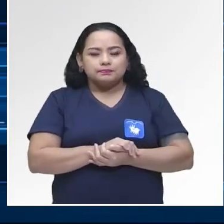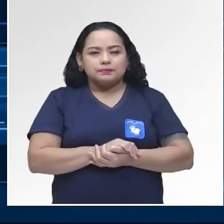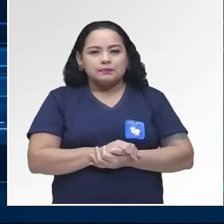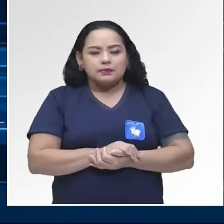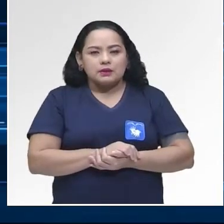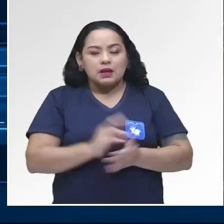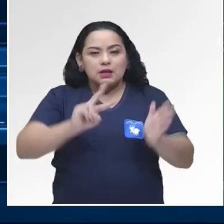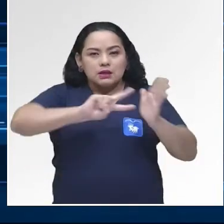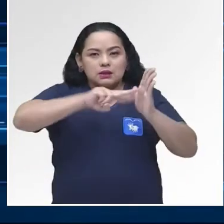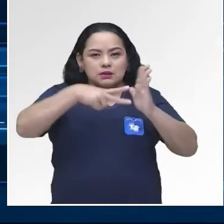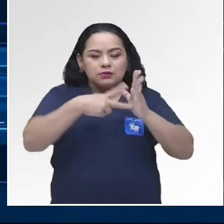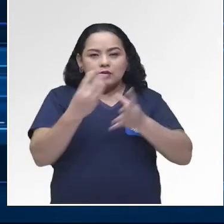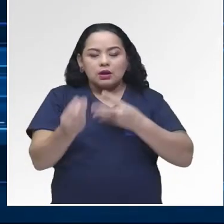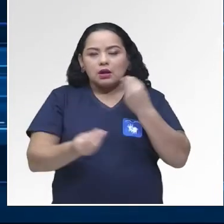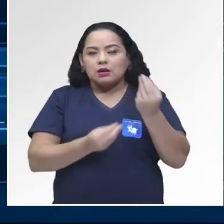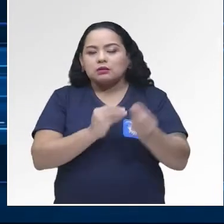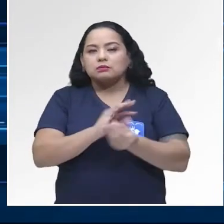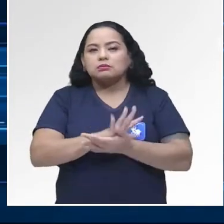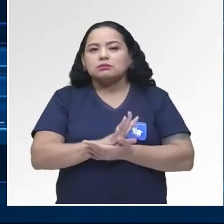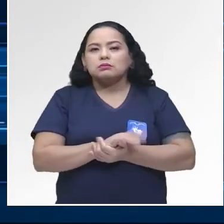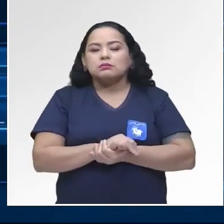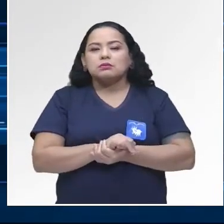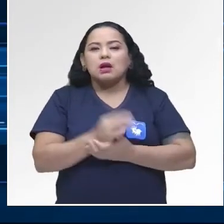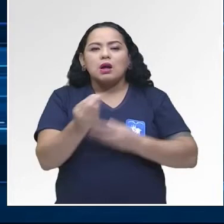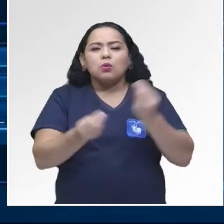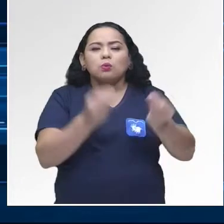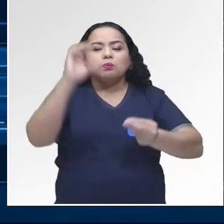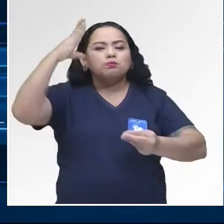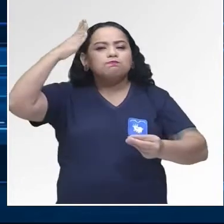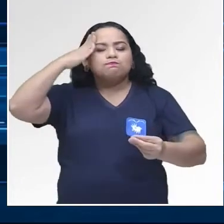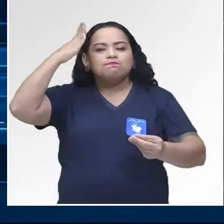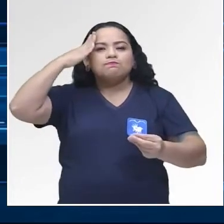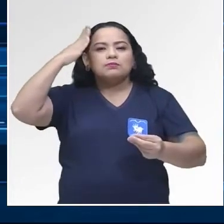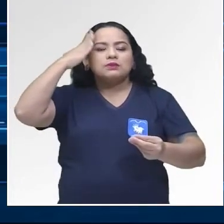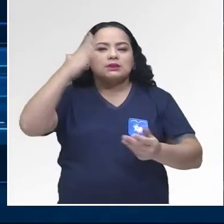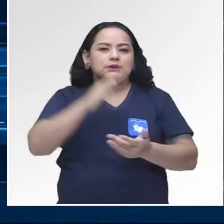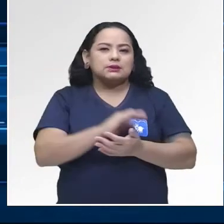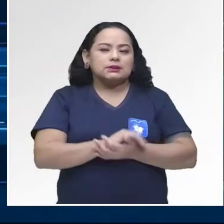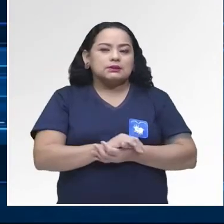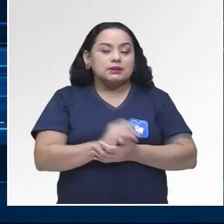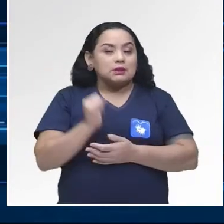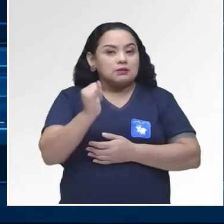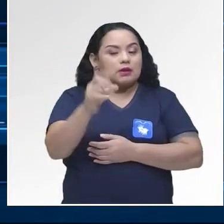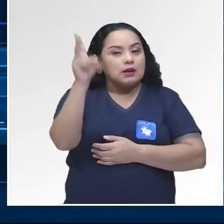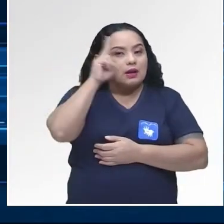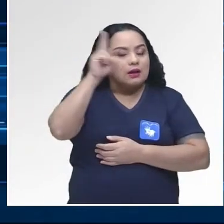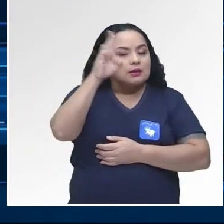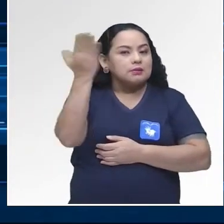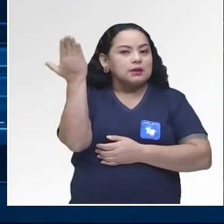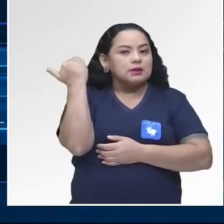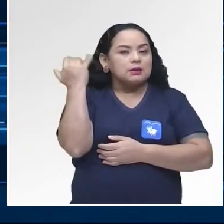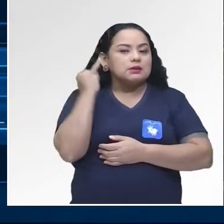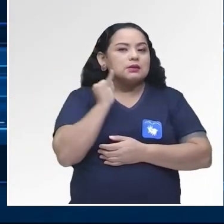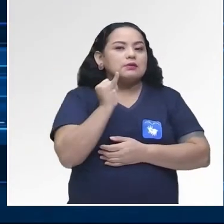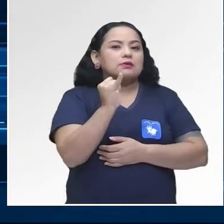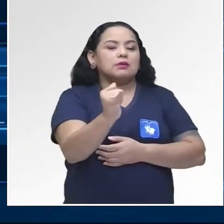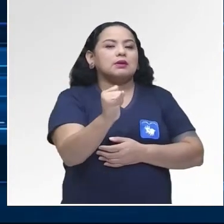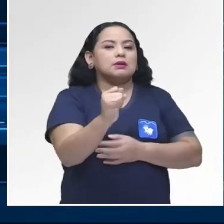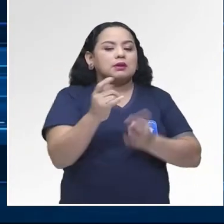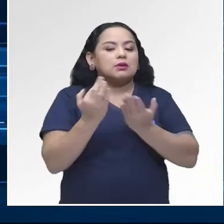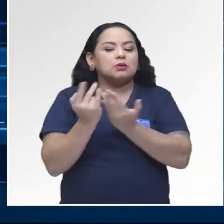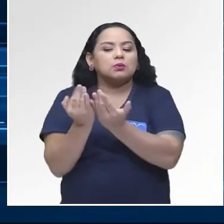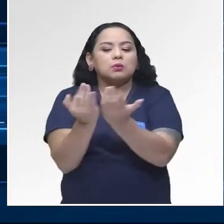Ou seja, é um saber. Lembrem vocês que eu falei que o senso comum